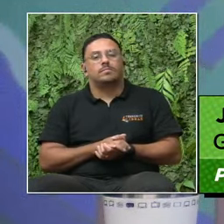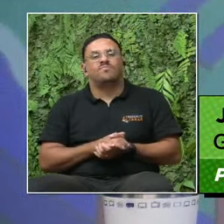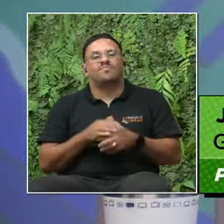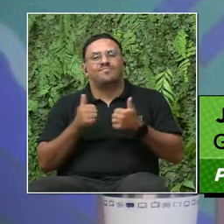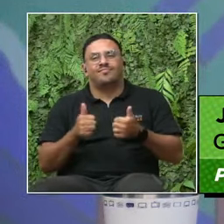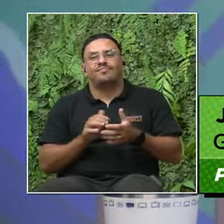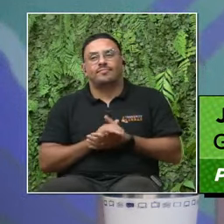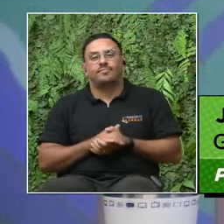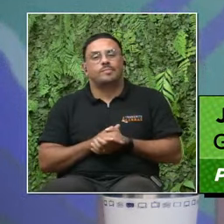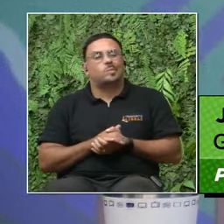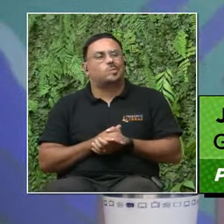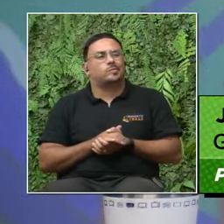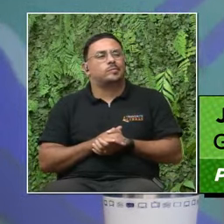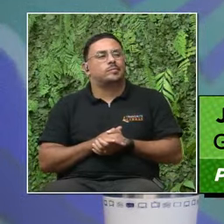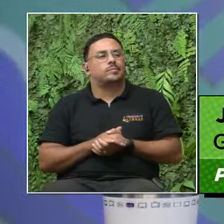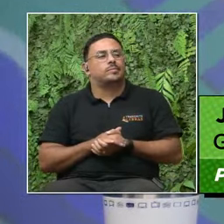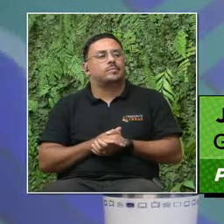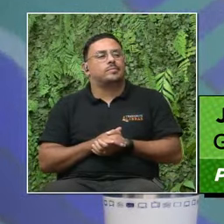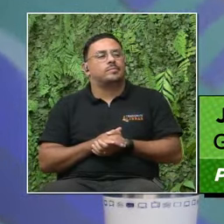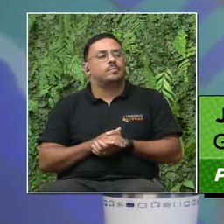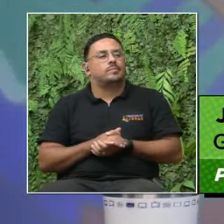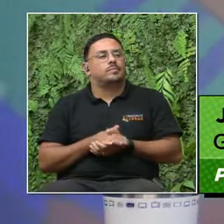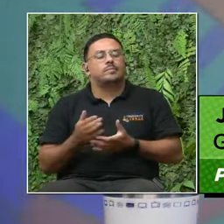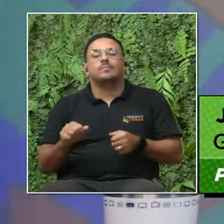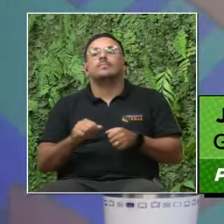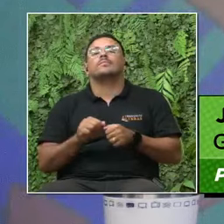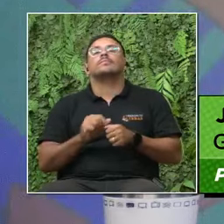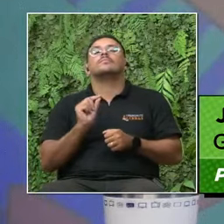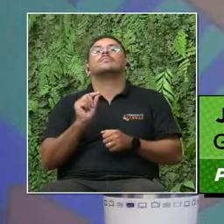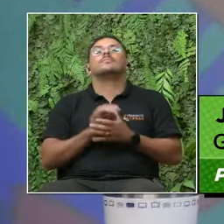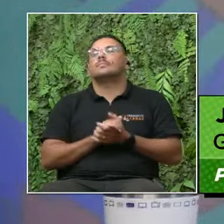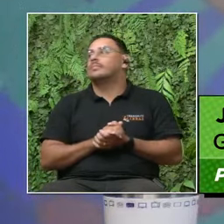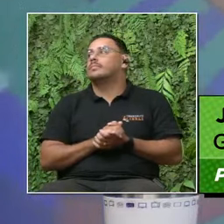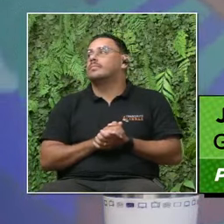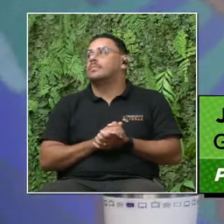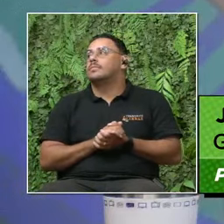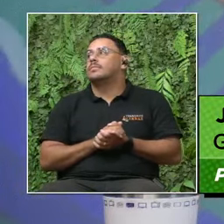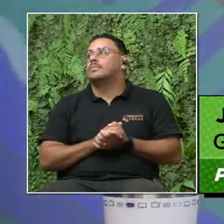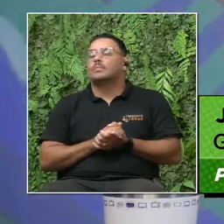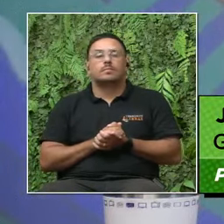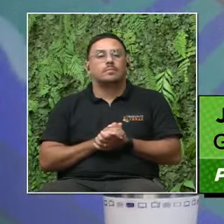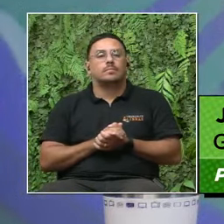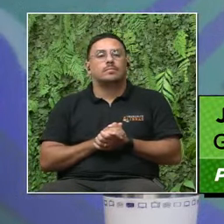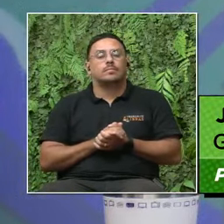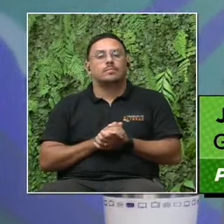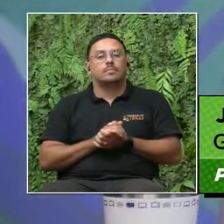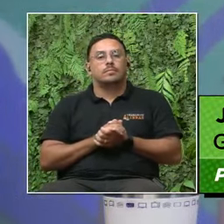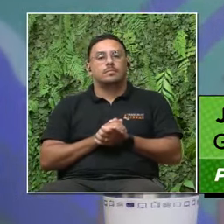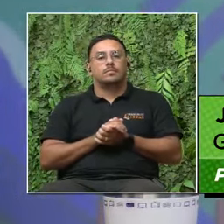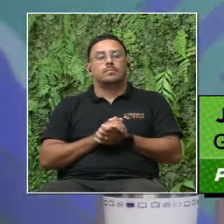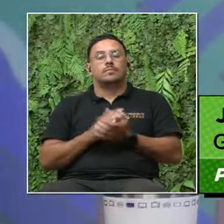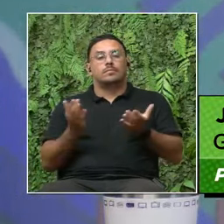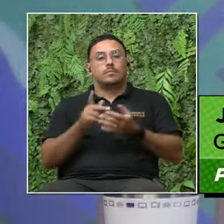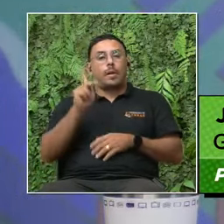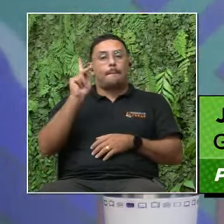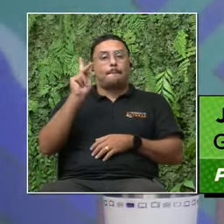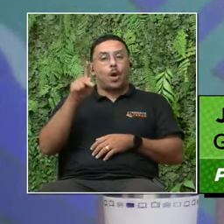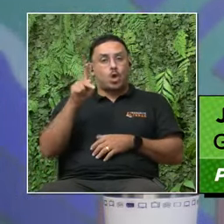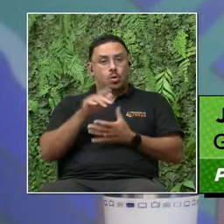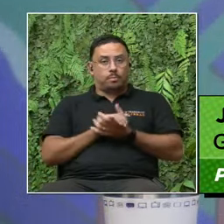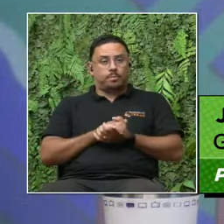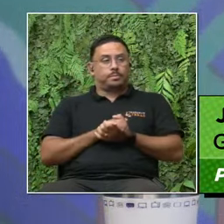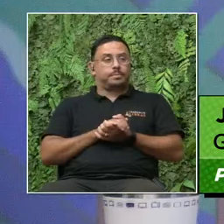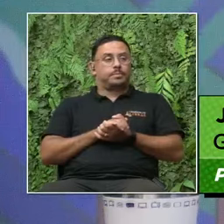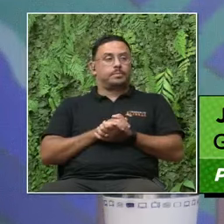tá bom tudo bem vamos fazer então o seguinte jogo das notas tá